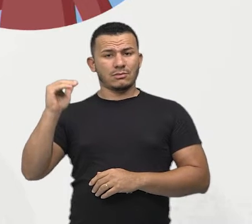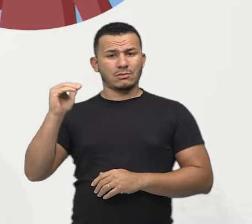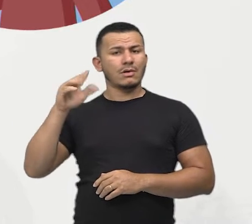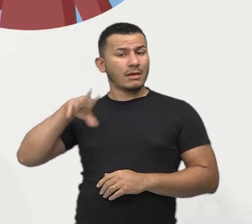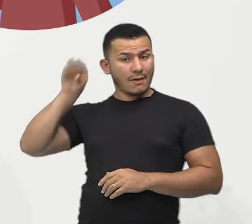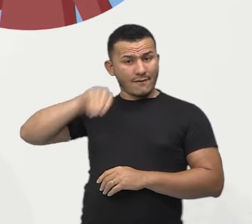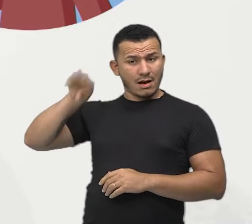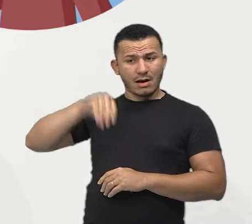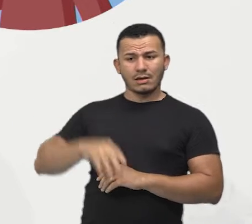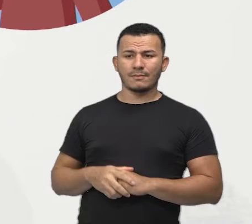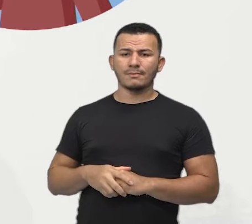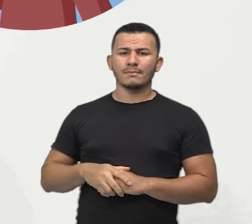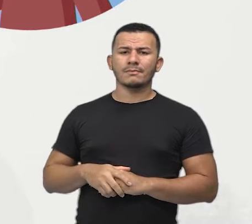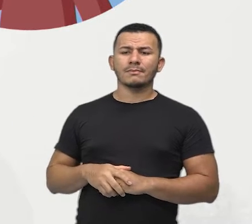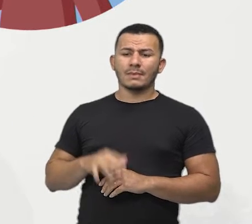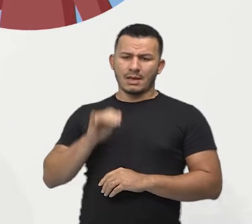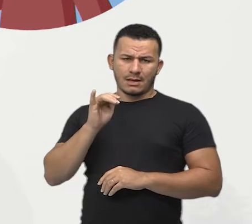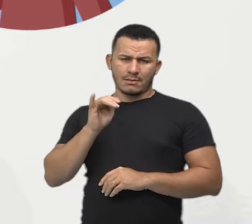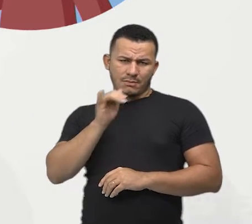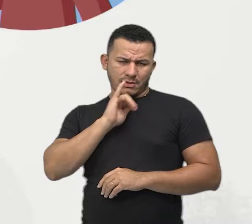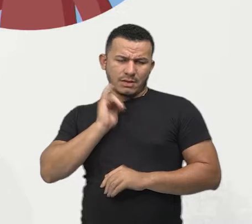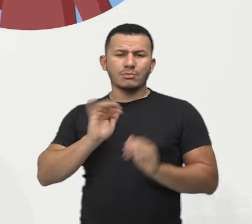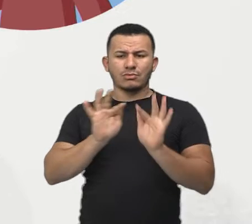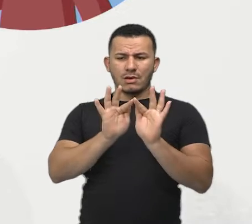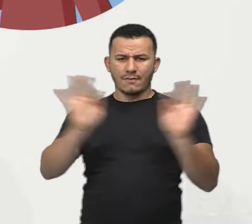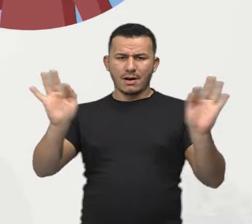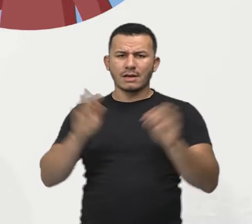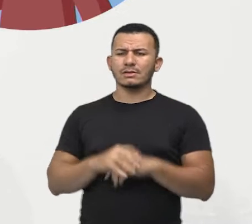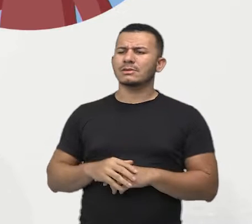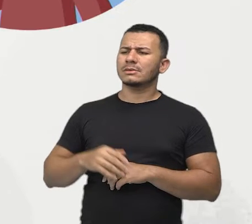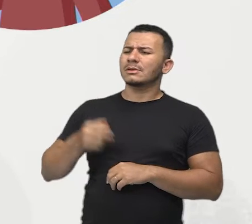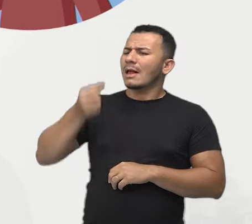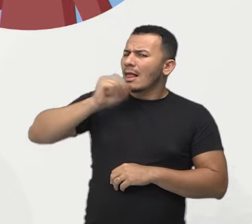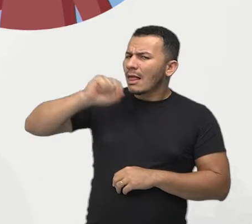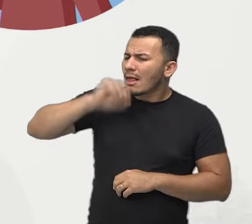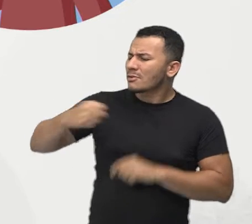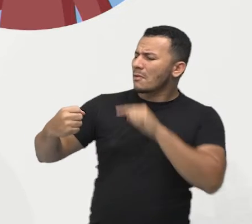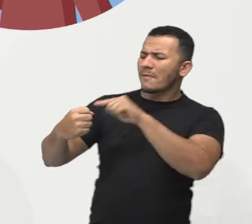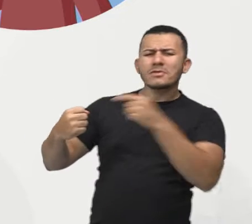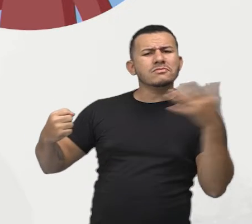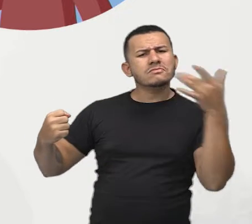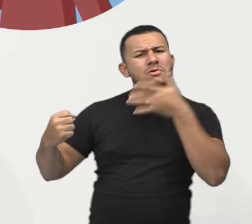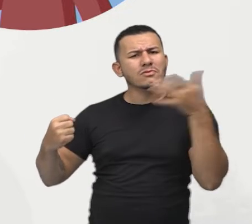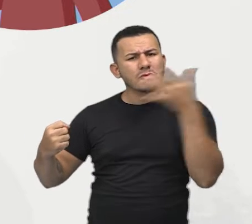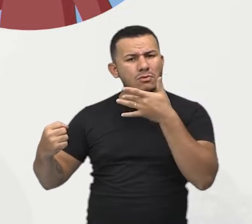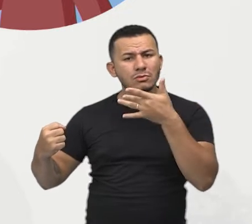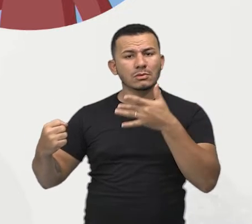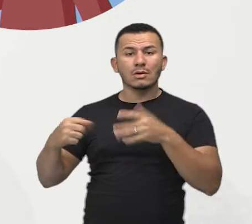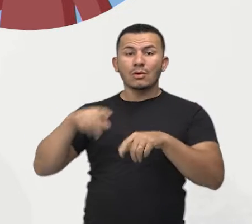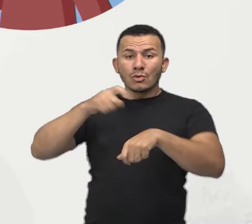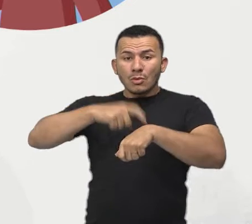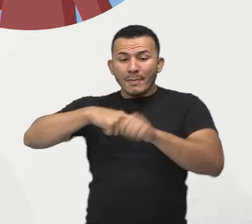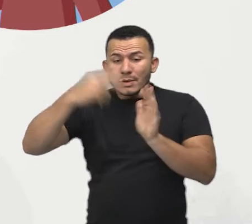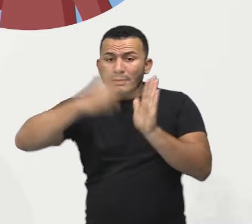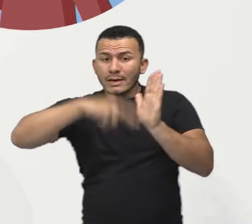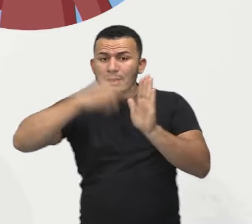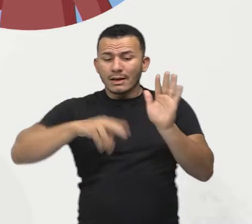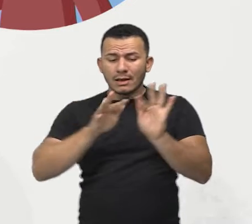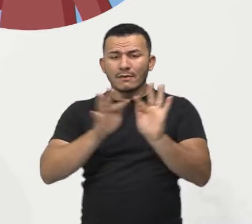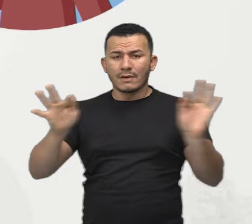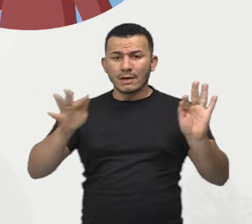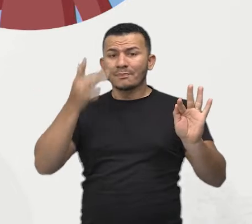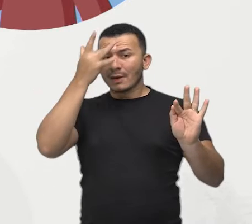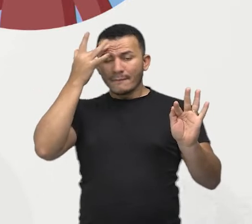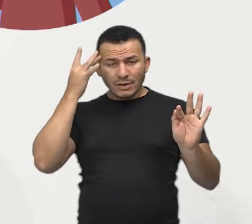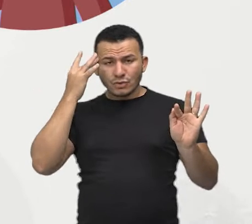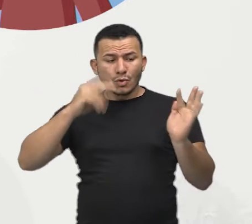exemplo. Que sorvete gostoso! Então, observem que quando nós lemos esta frase com este ponto de exclamação, observem que a